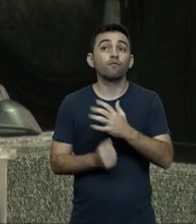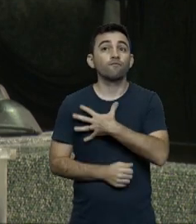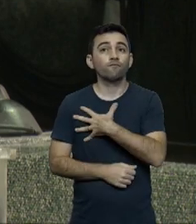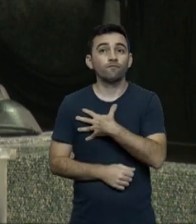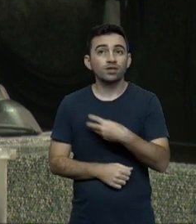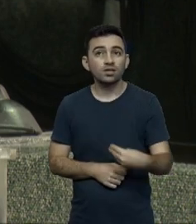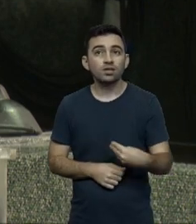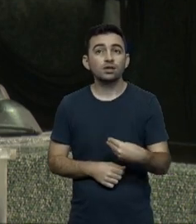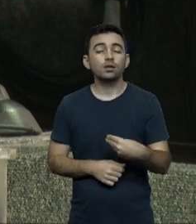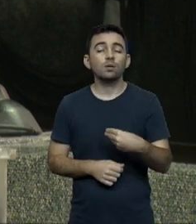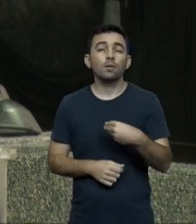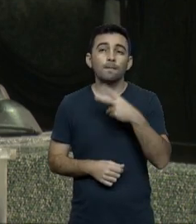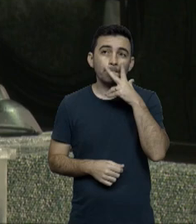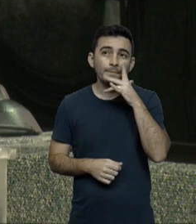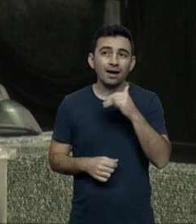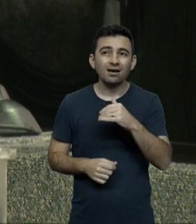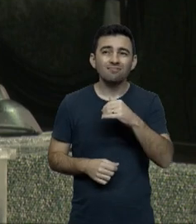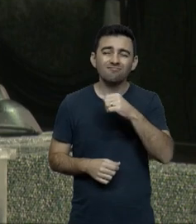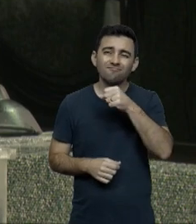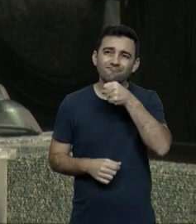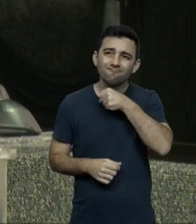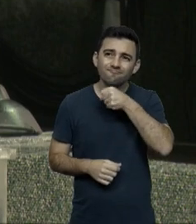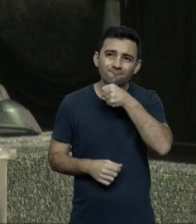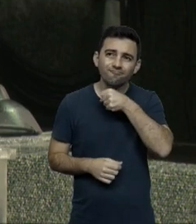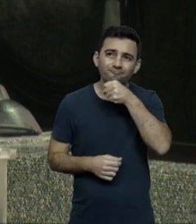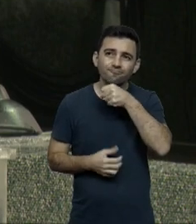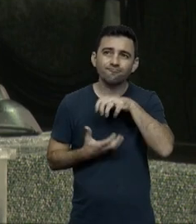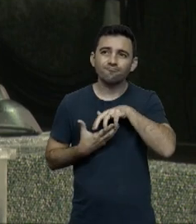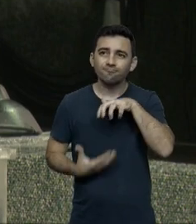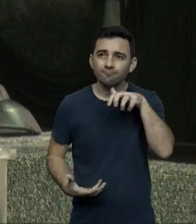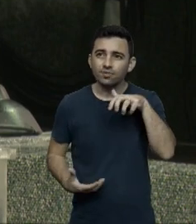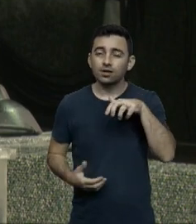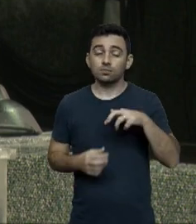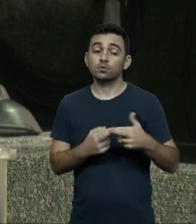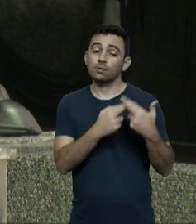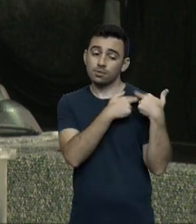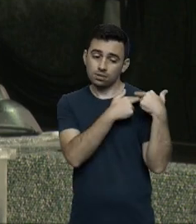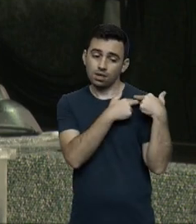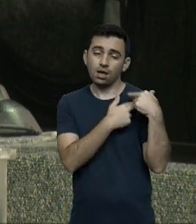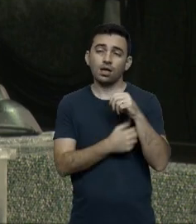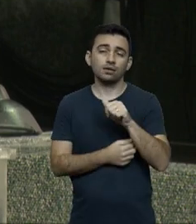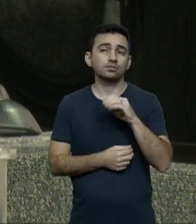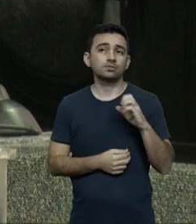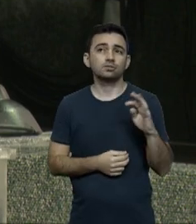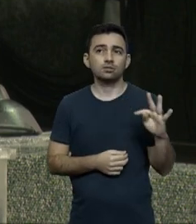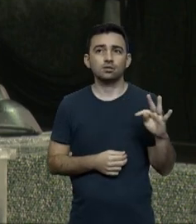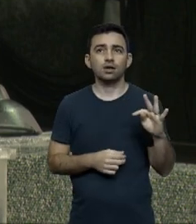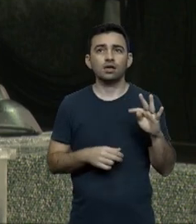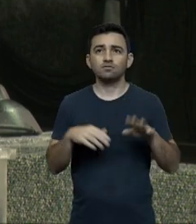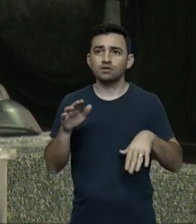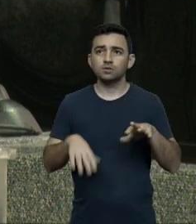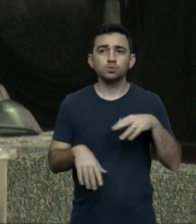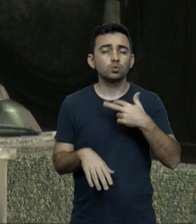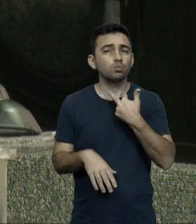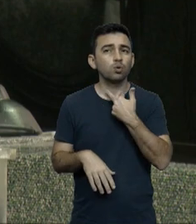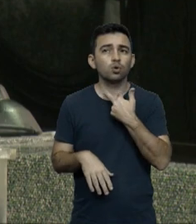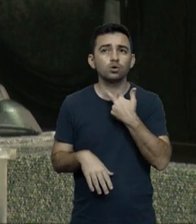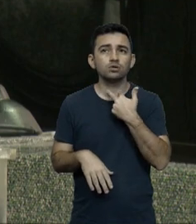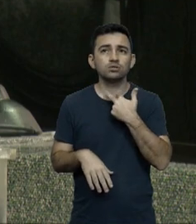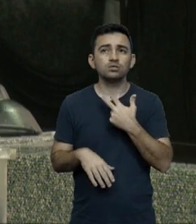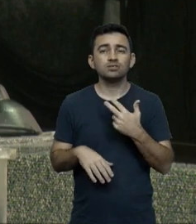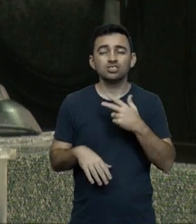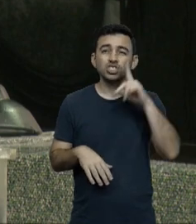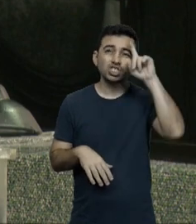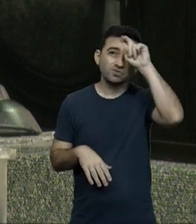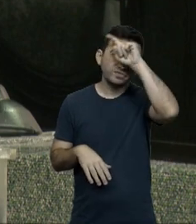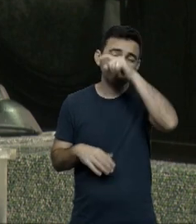pais idosos que estão sob a responsabilidade dos professores ac3 e eles não podem acompanhar no momento às